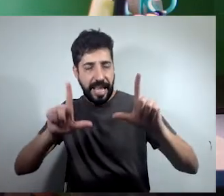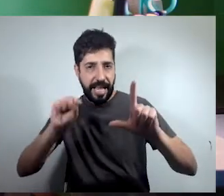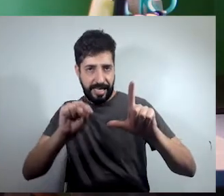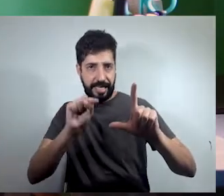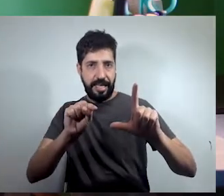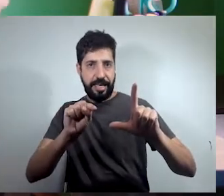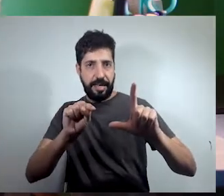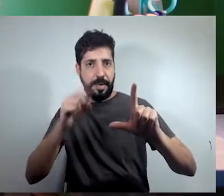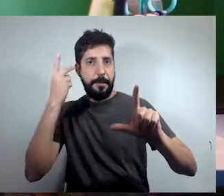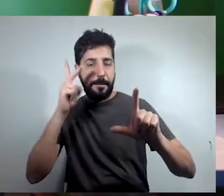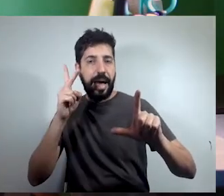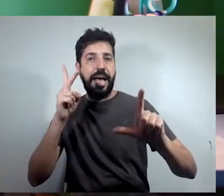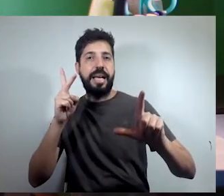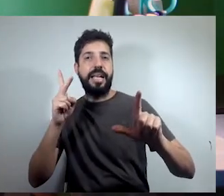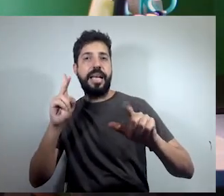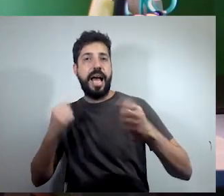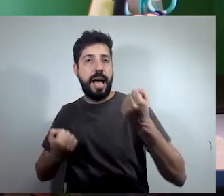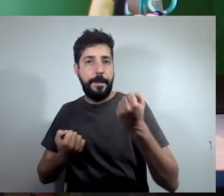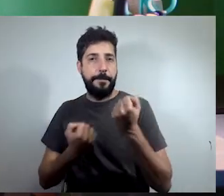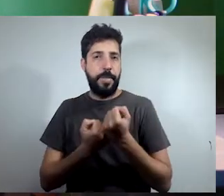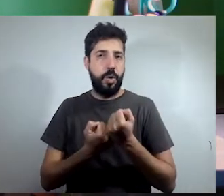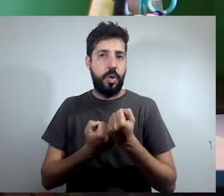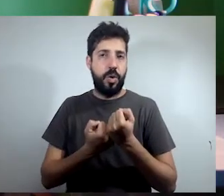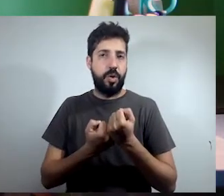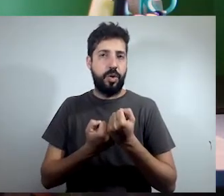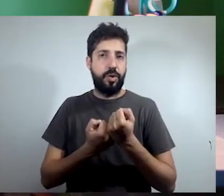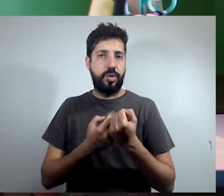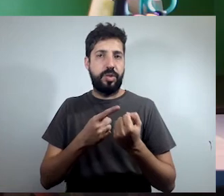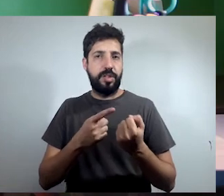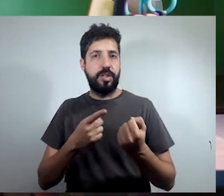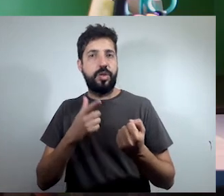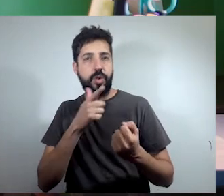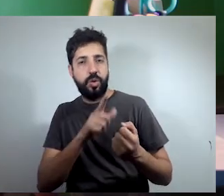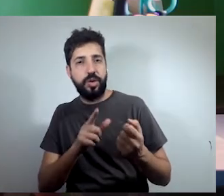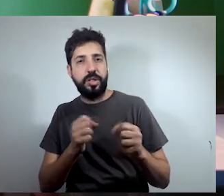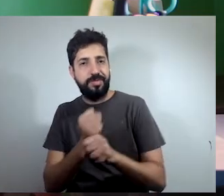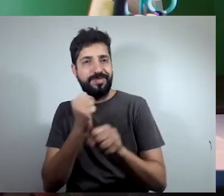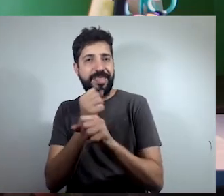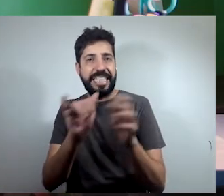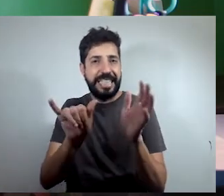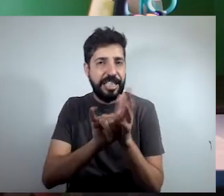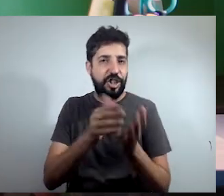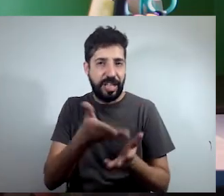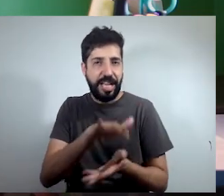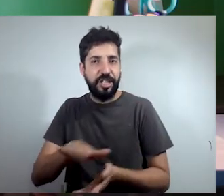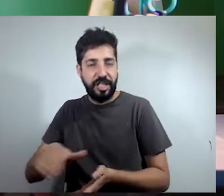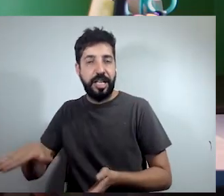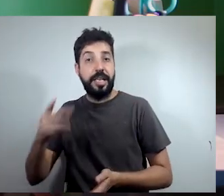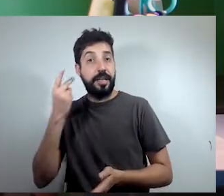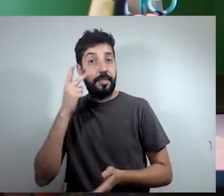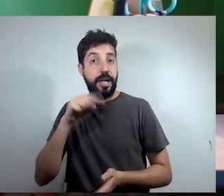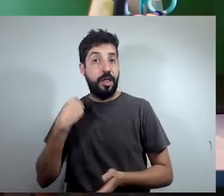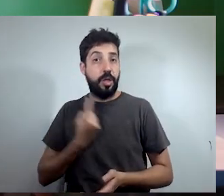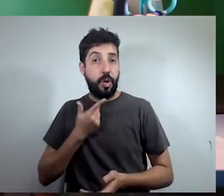tela como parte da própria construção da identidade da criança, para que a gente